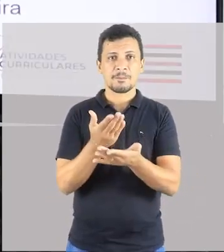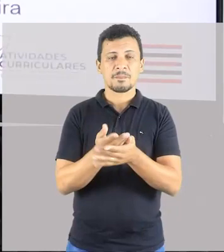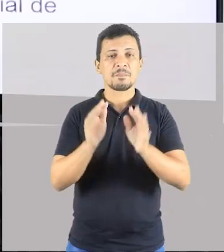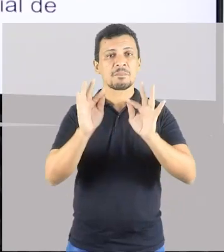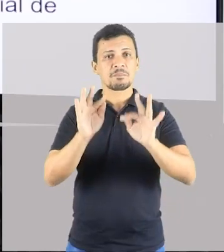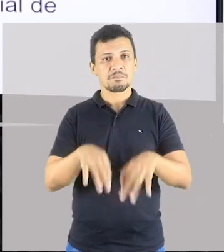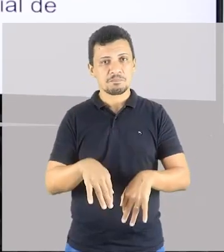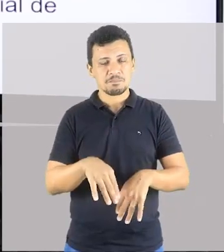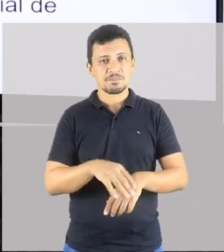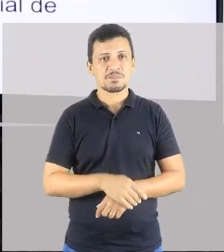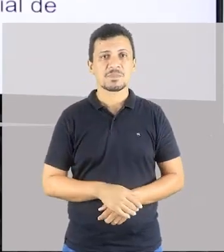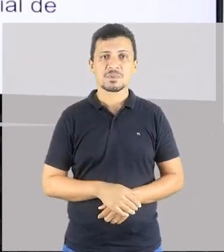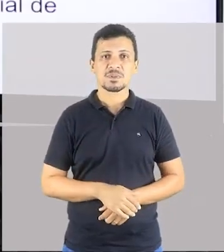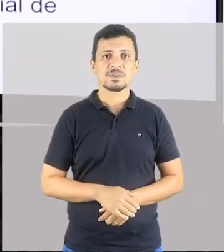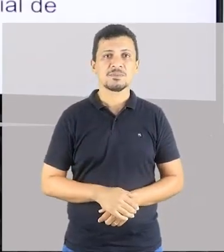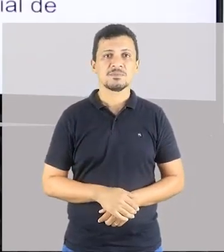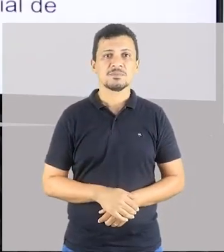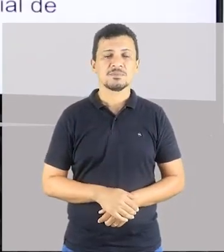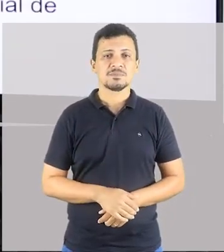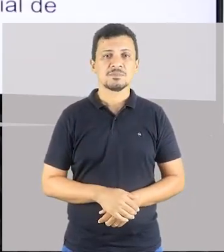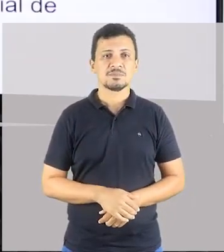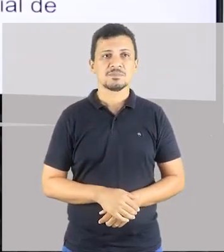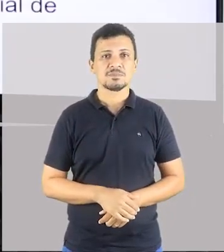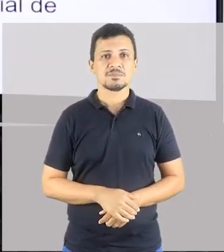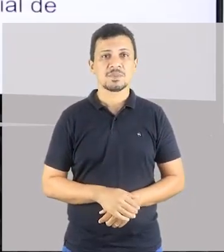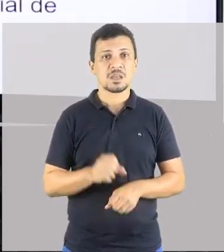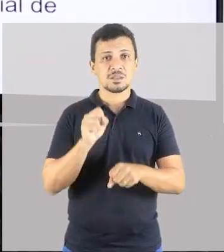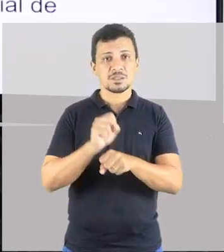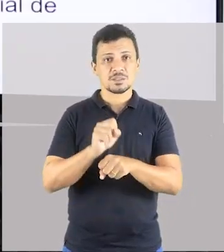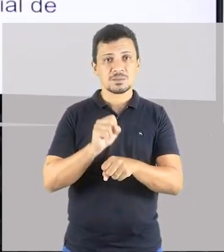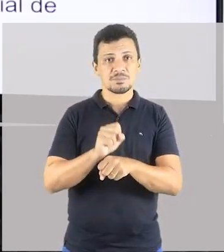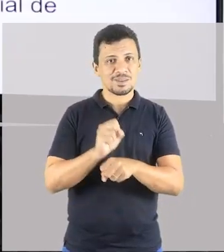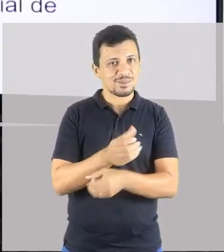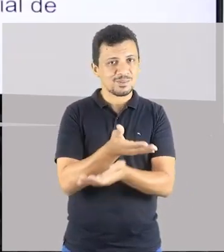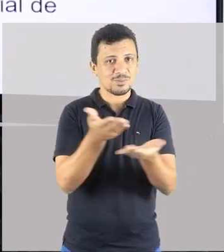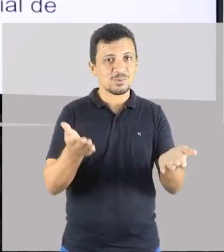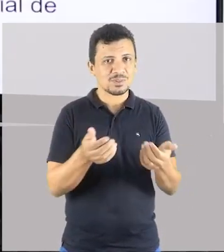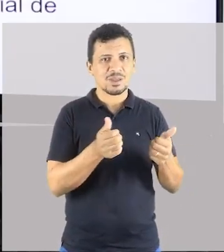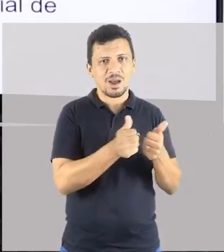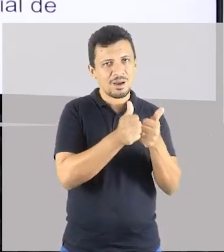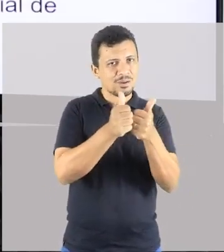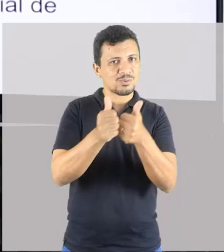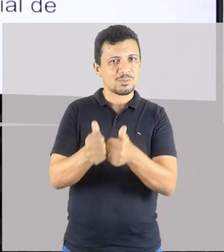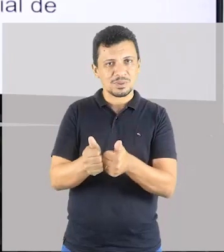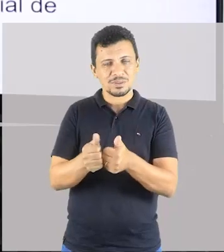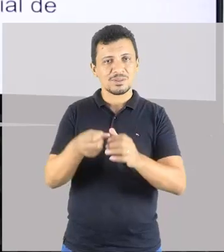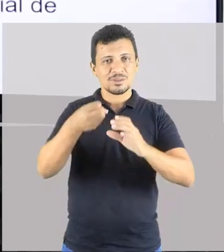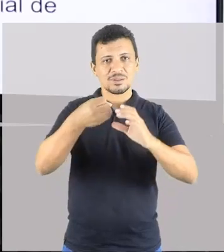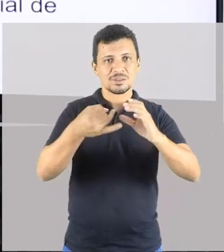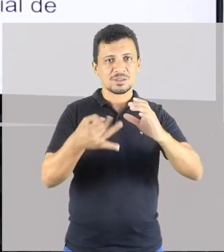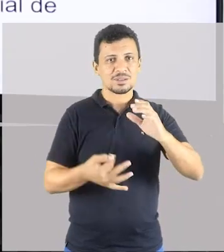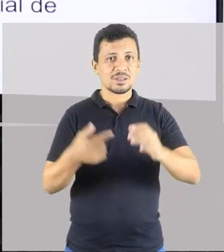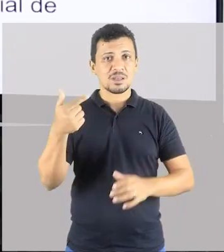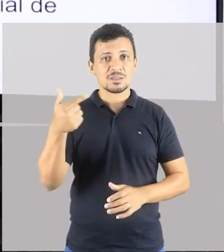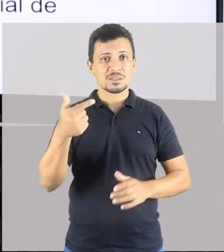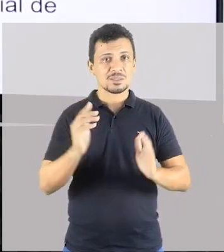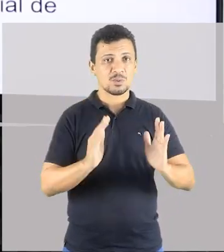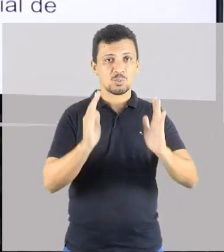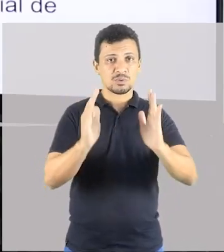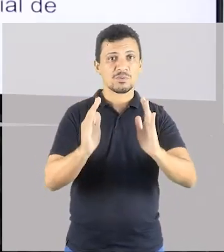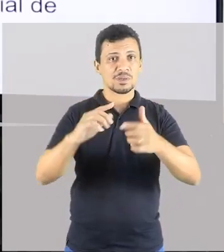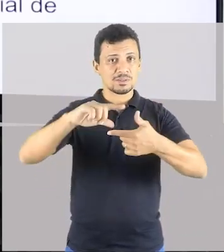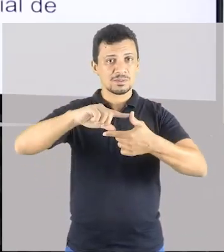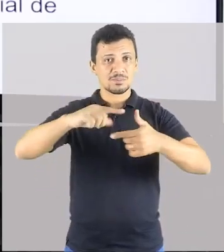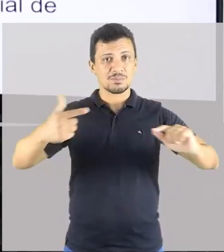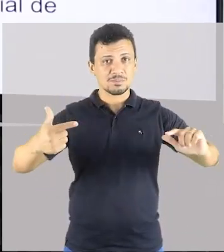a nossa aula de hoje, tá? Eu espero que vocês tenham acompanhado nessa caracterização da segunda fase.